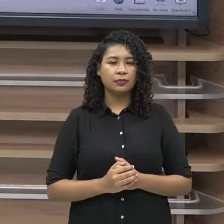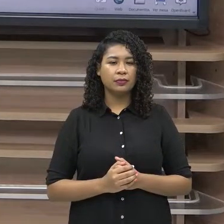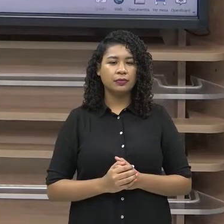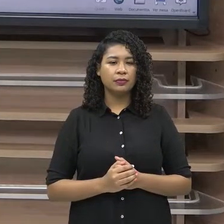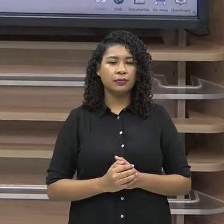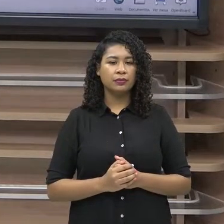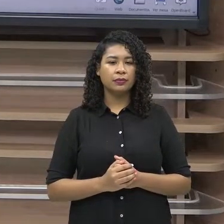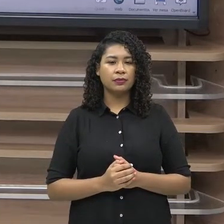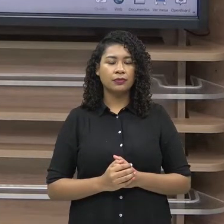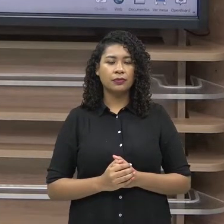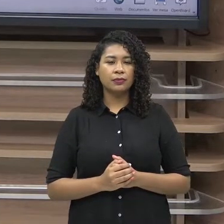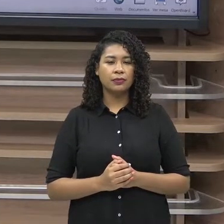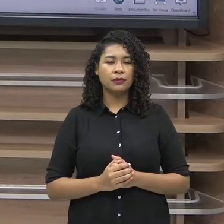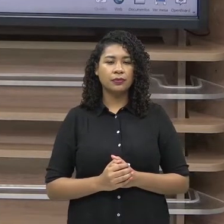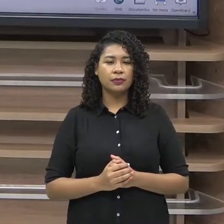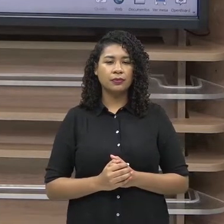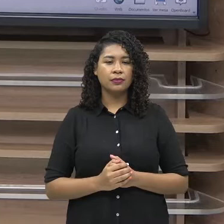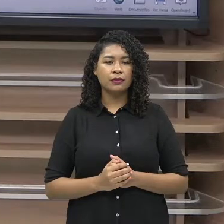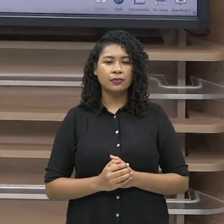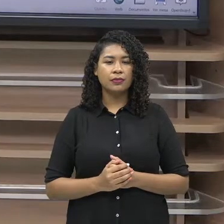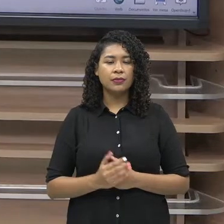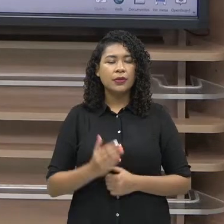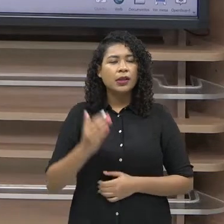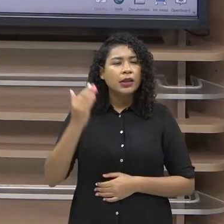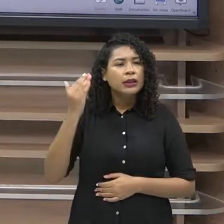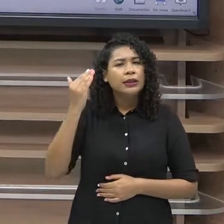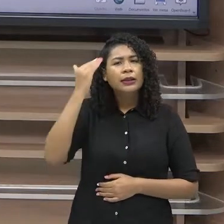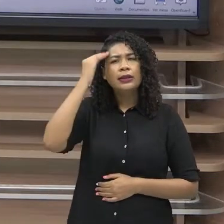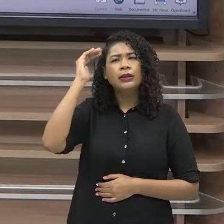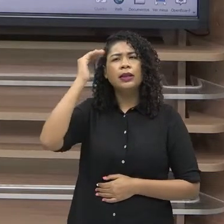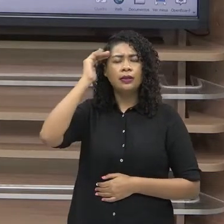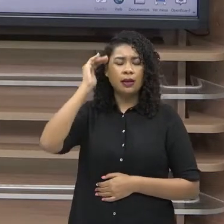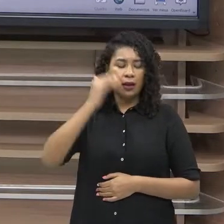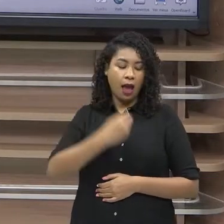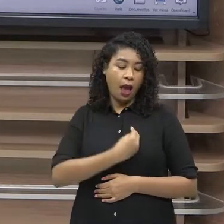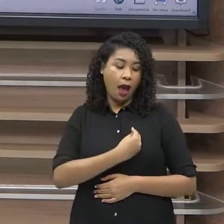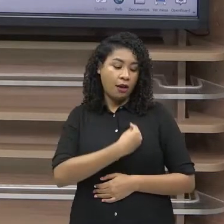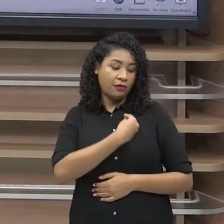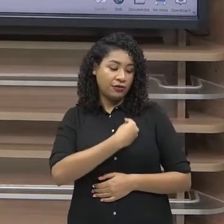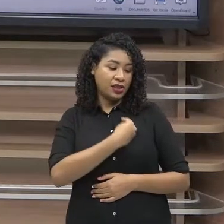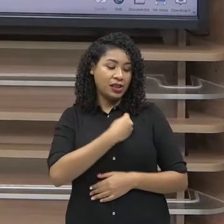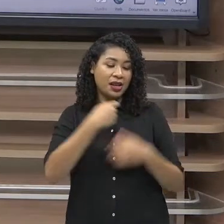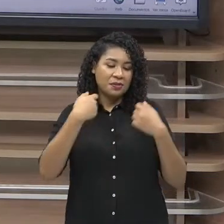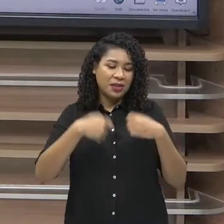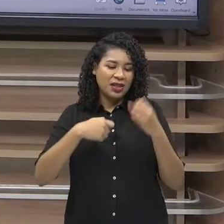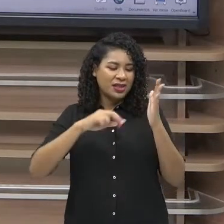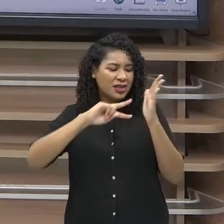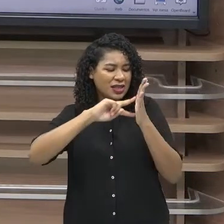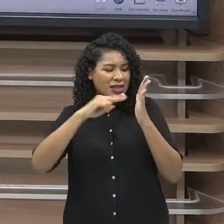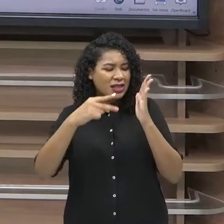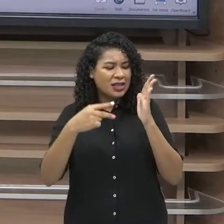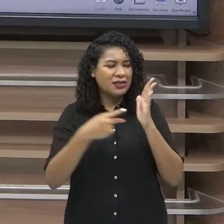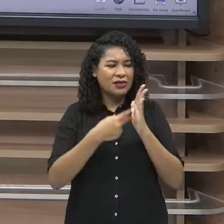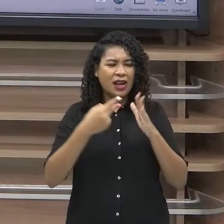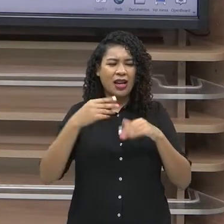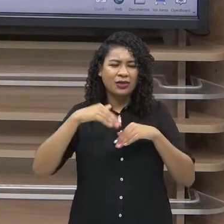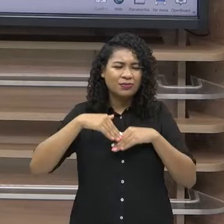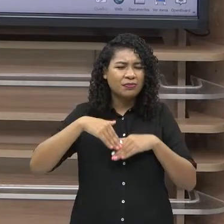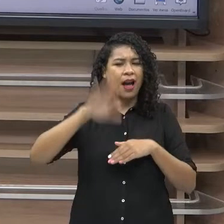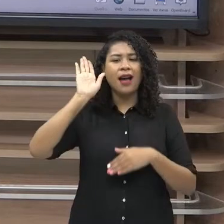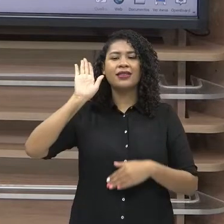entender que a vida ela tem que ter um sentido maior,